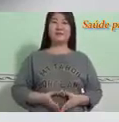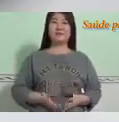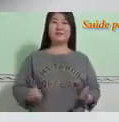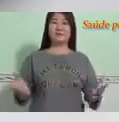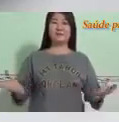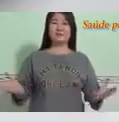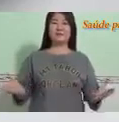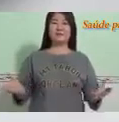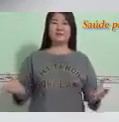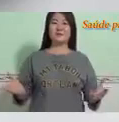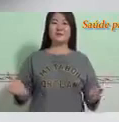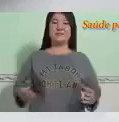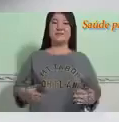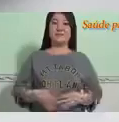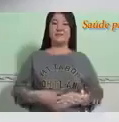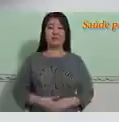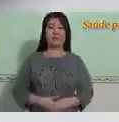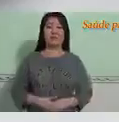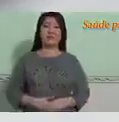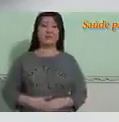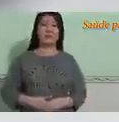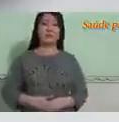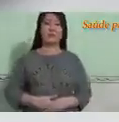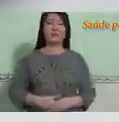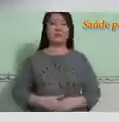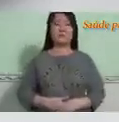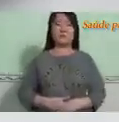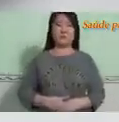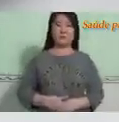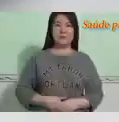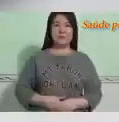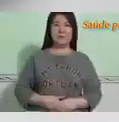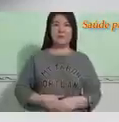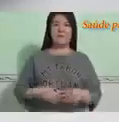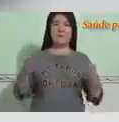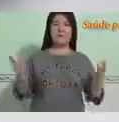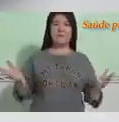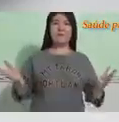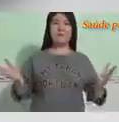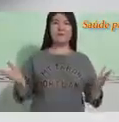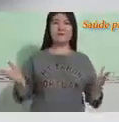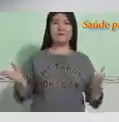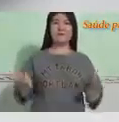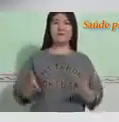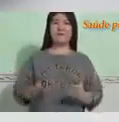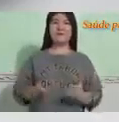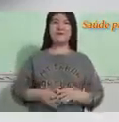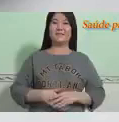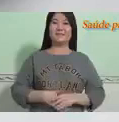estudo sobre a transmissão e formas de resistência dos vírus do SARS-CoV-2,